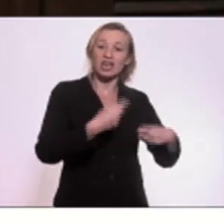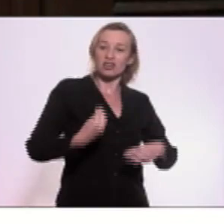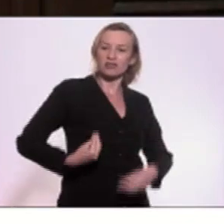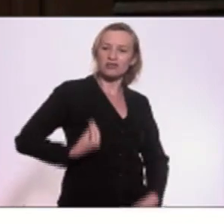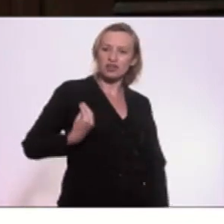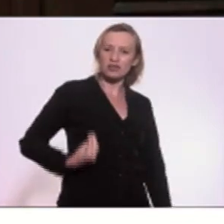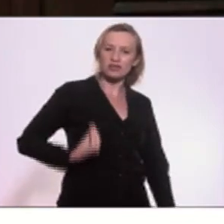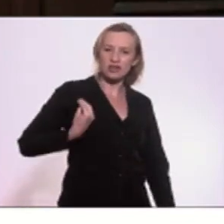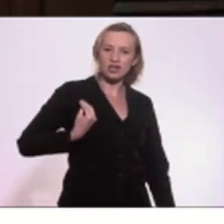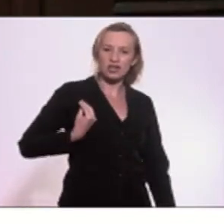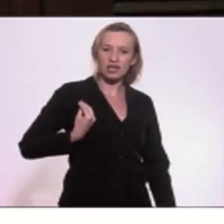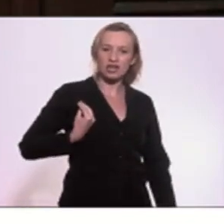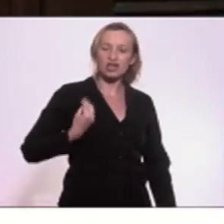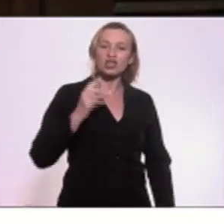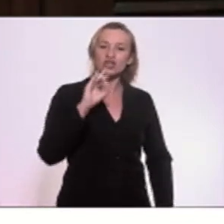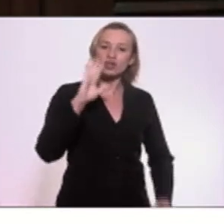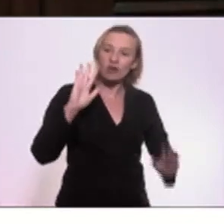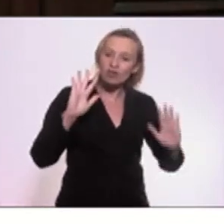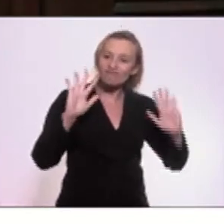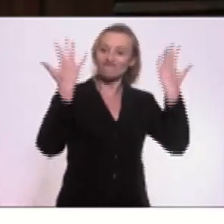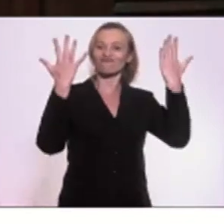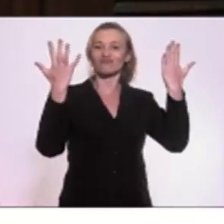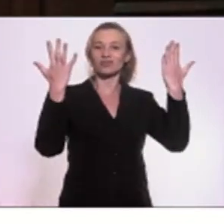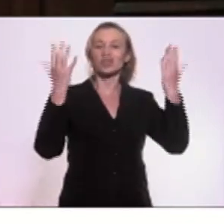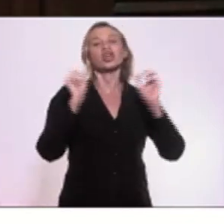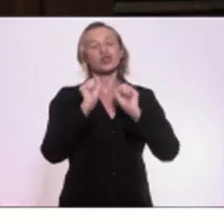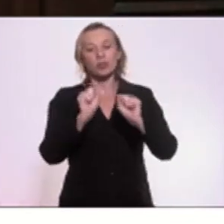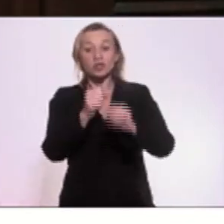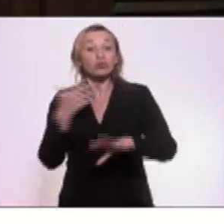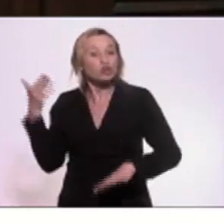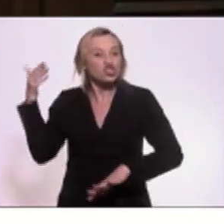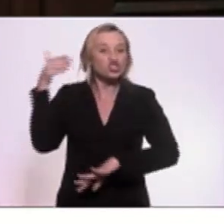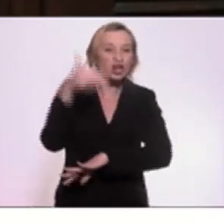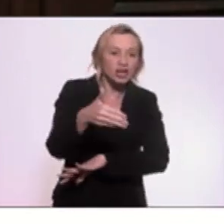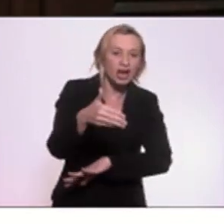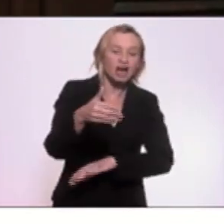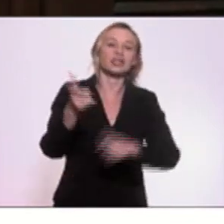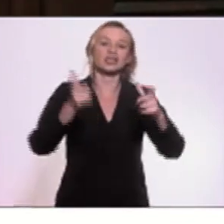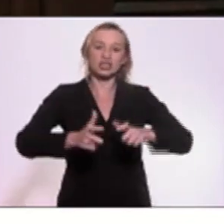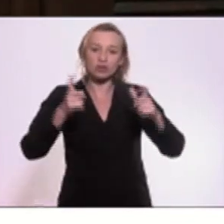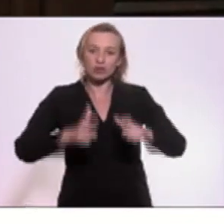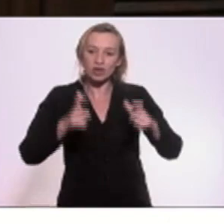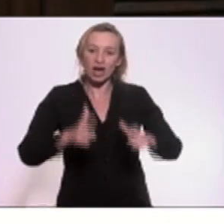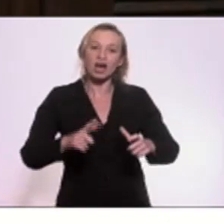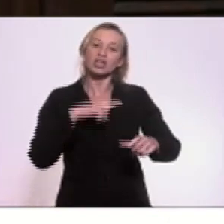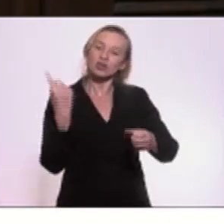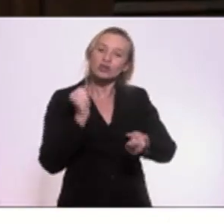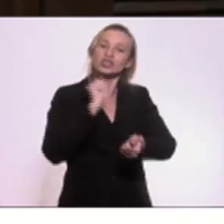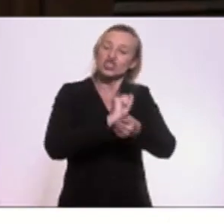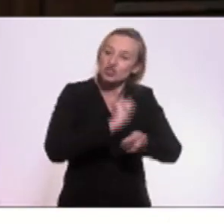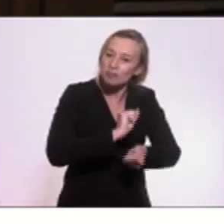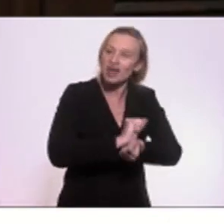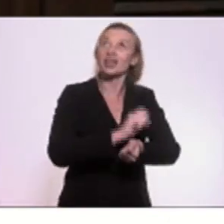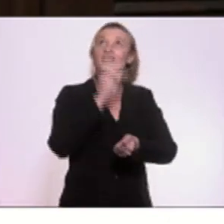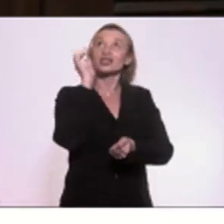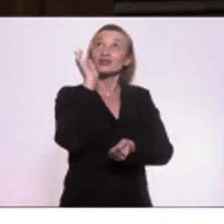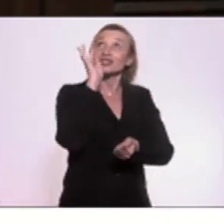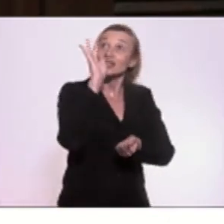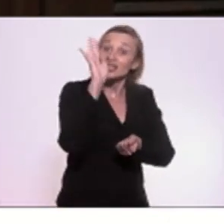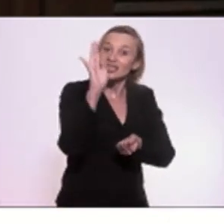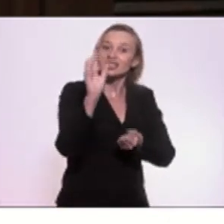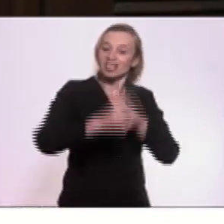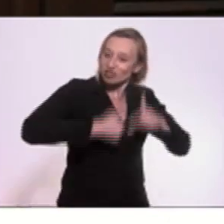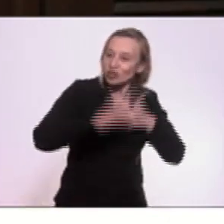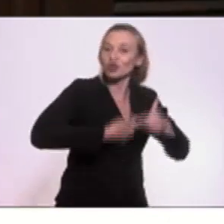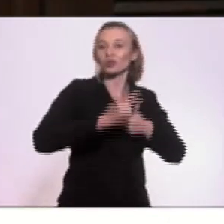viver seja só festejar. Que a gente possa chegar nesse lugar, a gente espera, a gente esperança e a gente